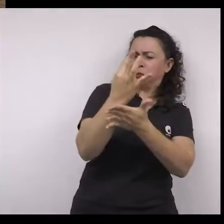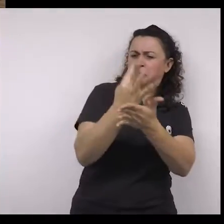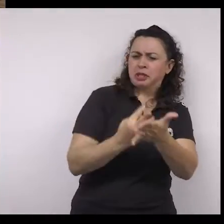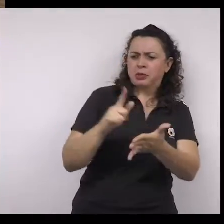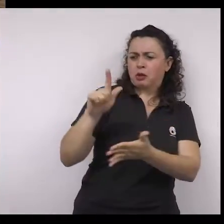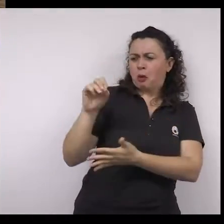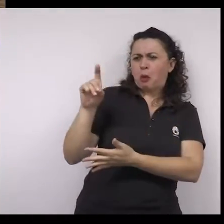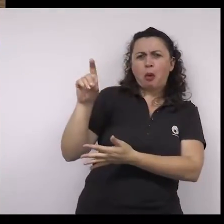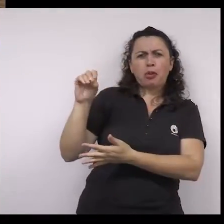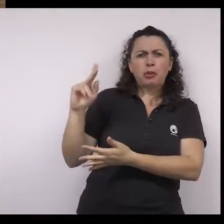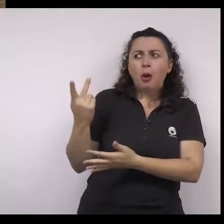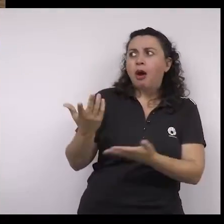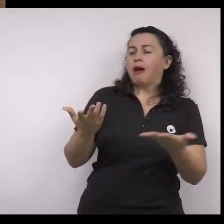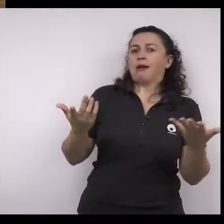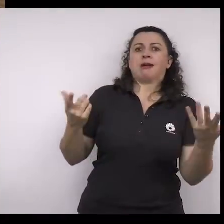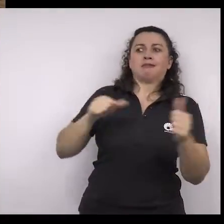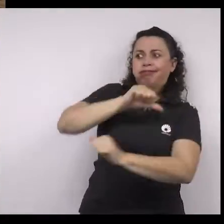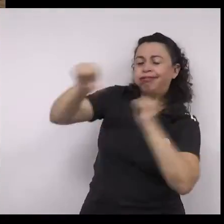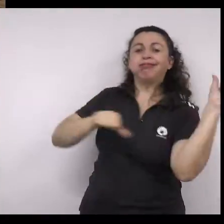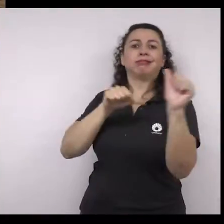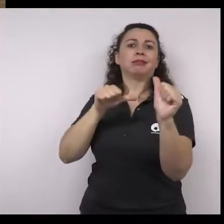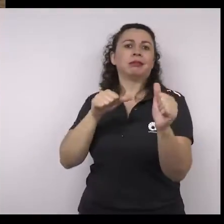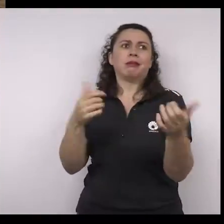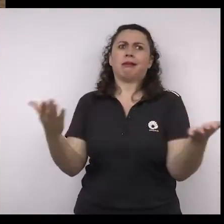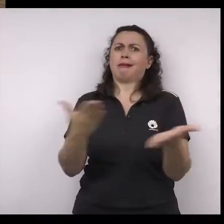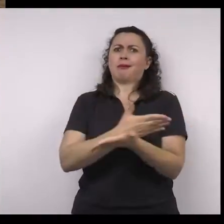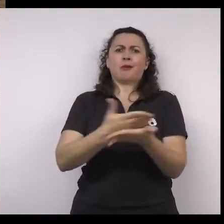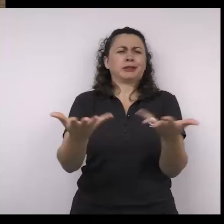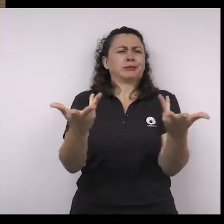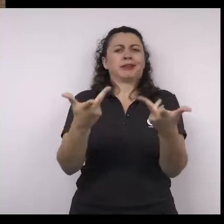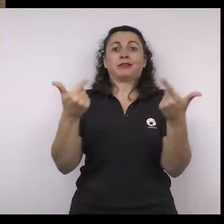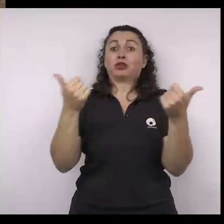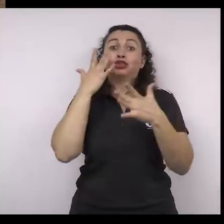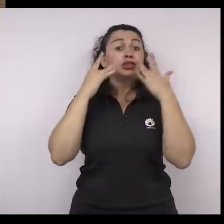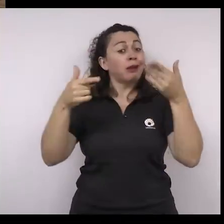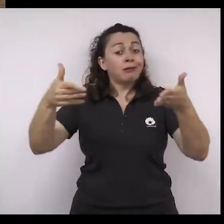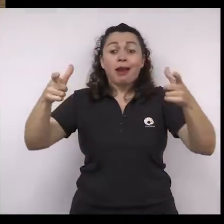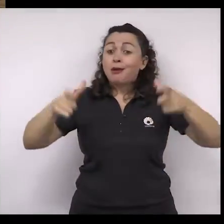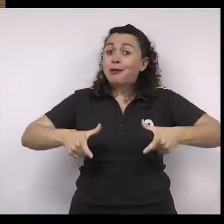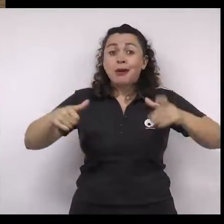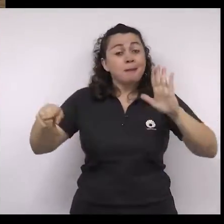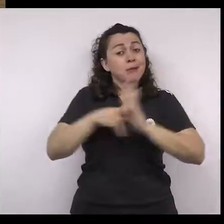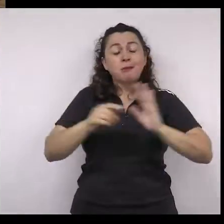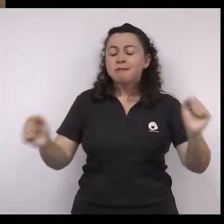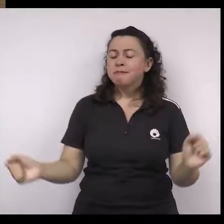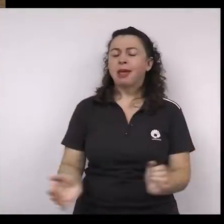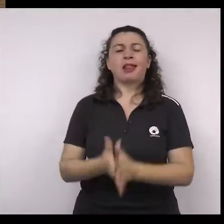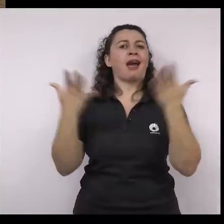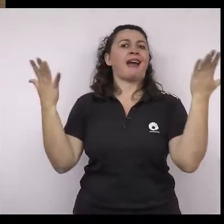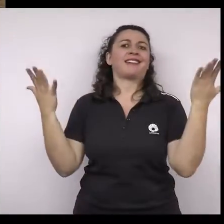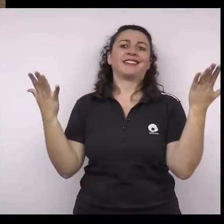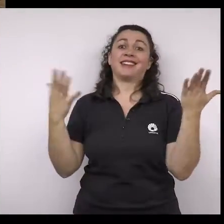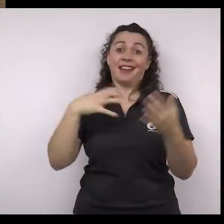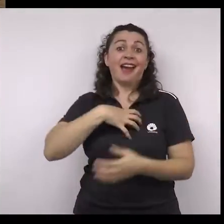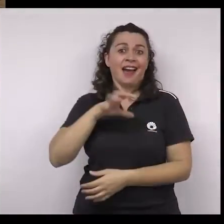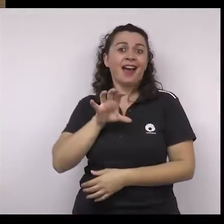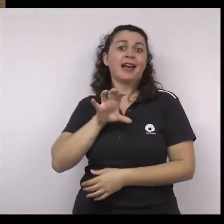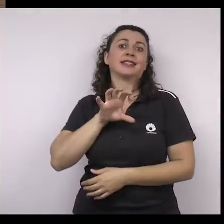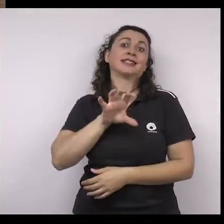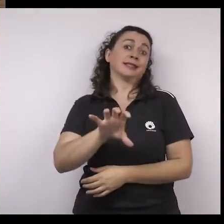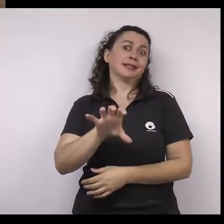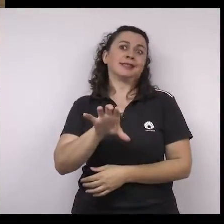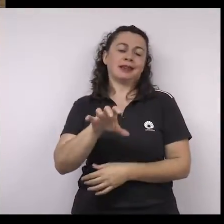do teatro já. E estudar uma peça e ver ela ao vivo é assim maravilhoso. É uma coisa que eu nunca fiz antes, na